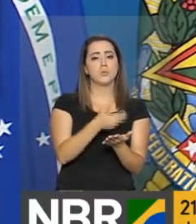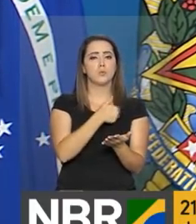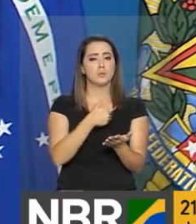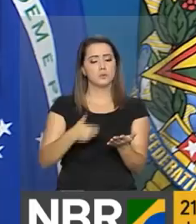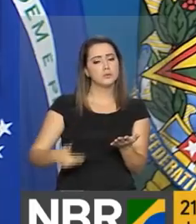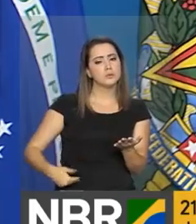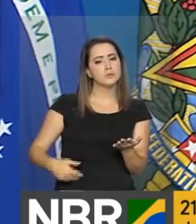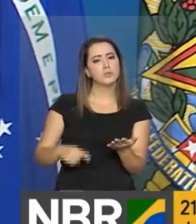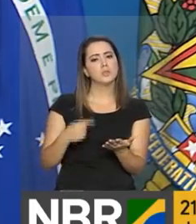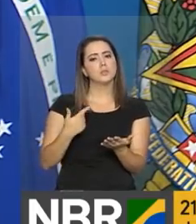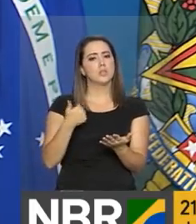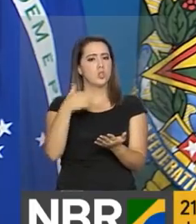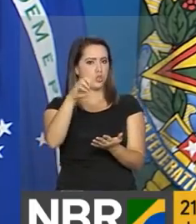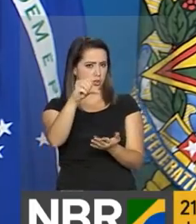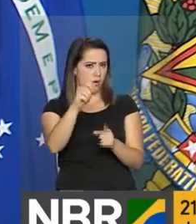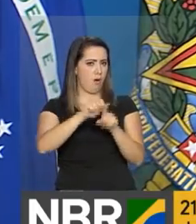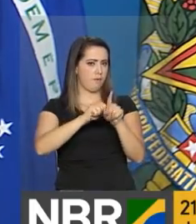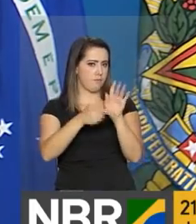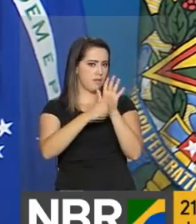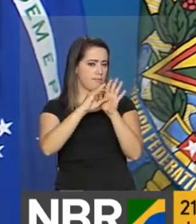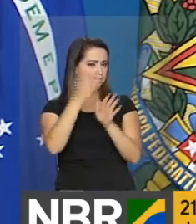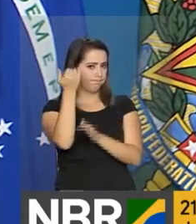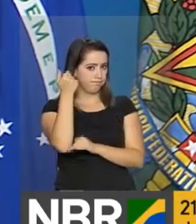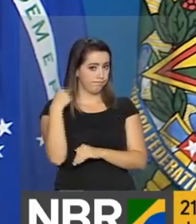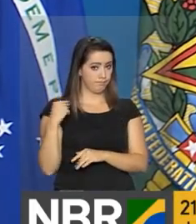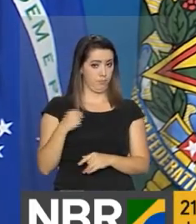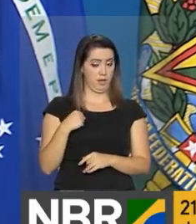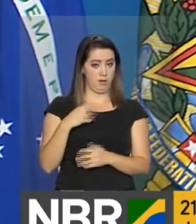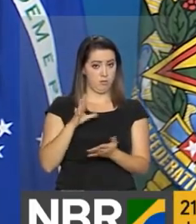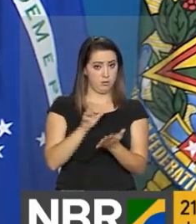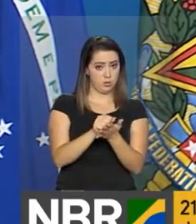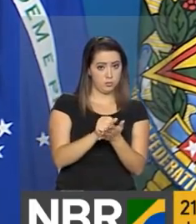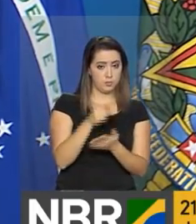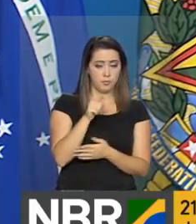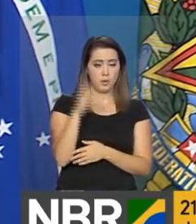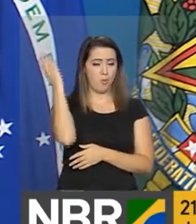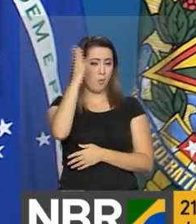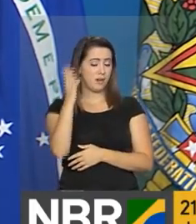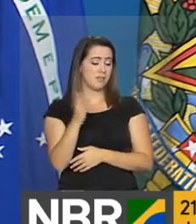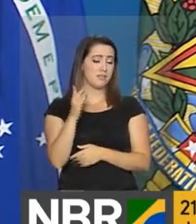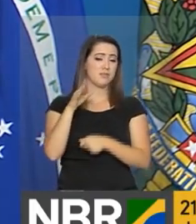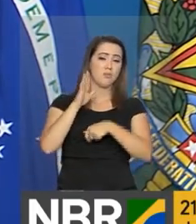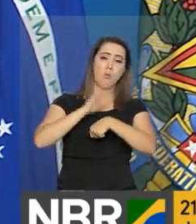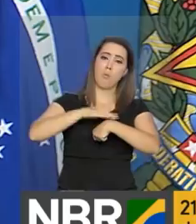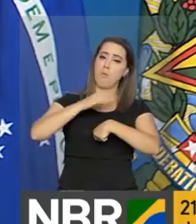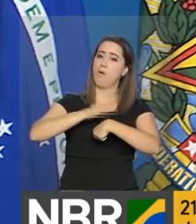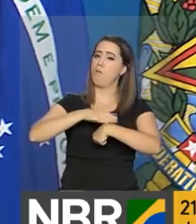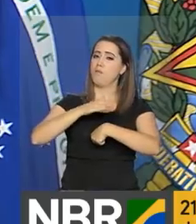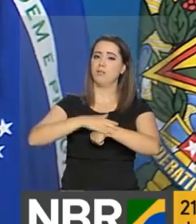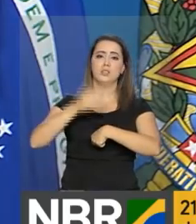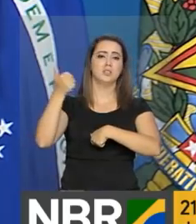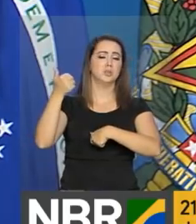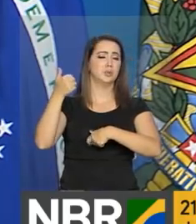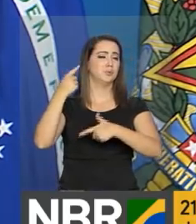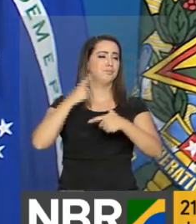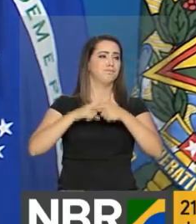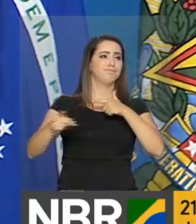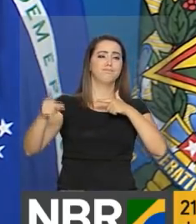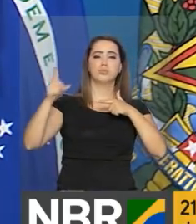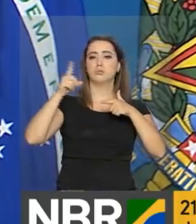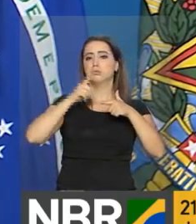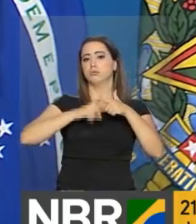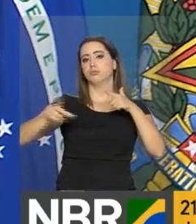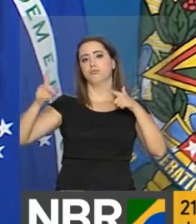praticamente 19 mesmo o brasil vivia uma crise sem precedentes